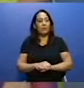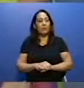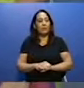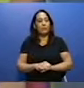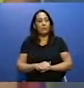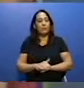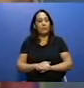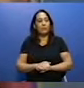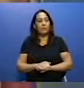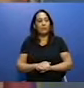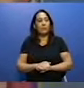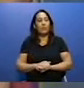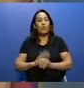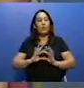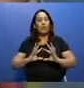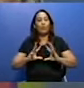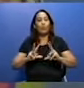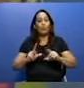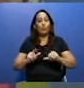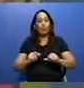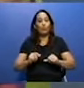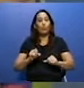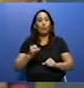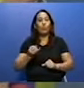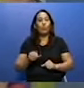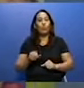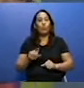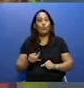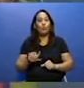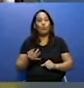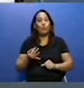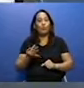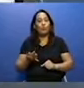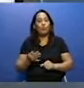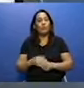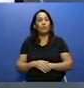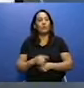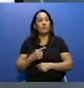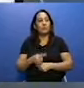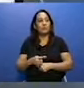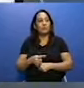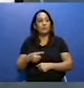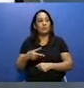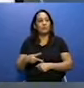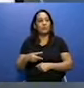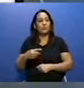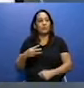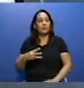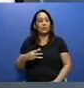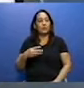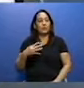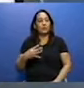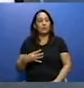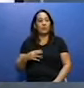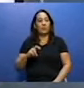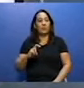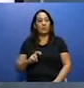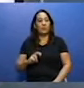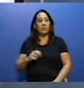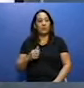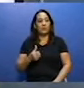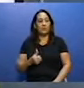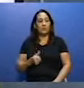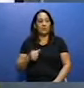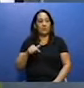sequência para eu vou dando continuidade para saber qual é o 11º. Olha só. 1, 2, 3,